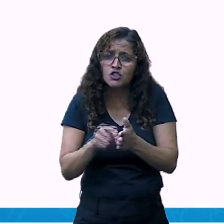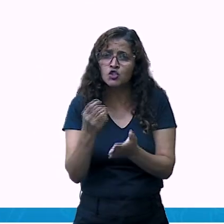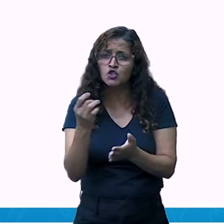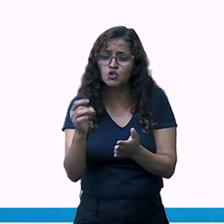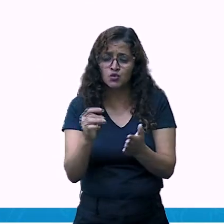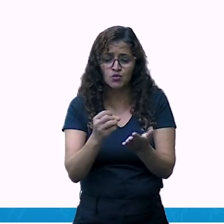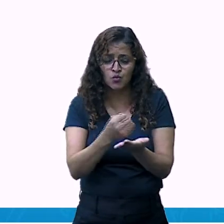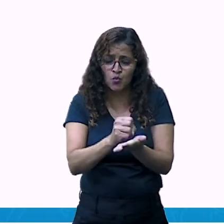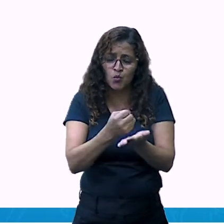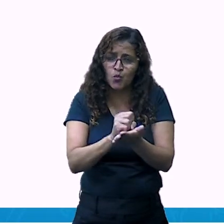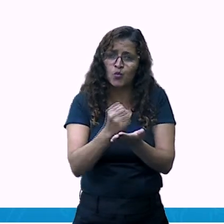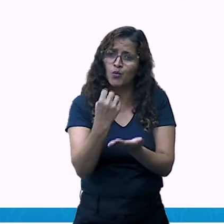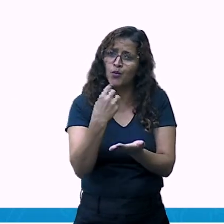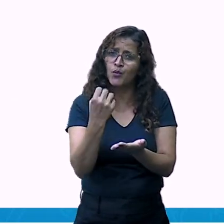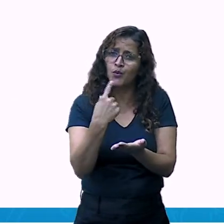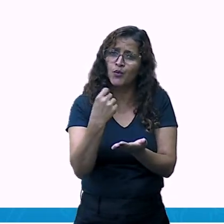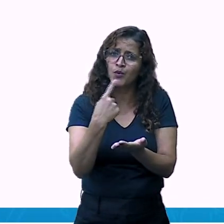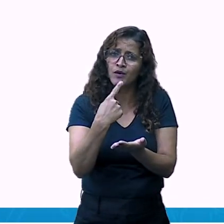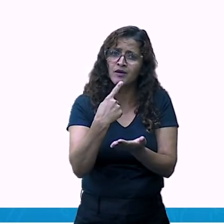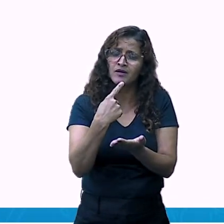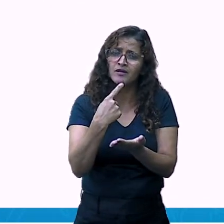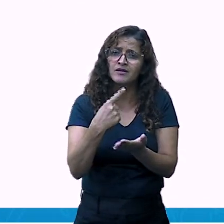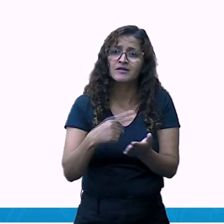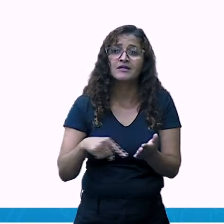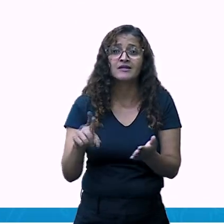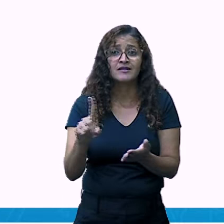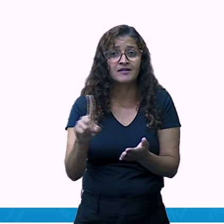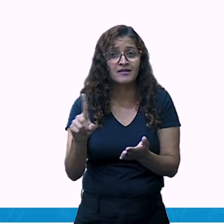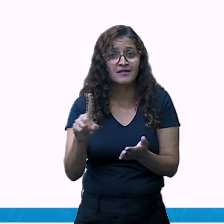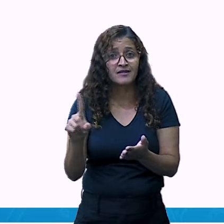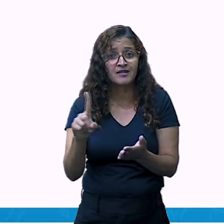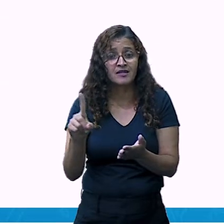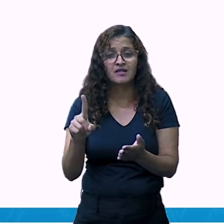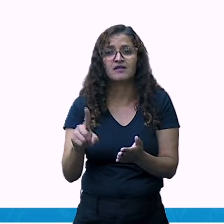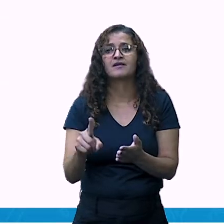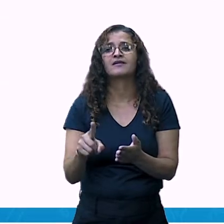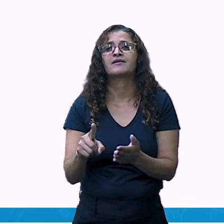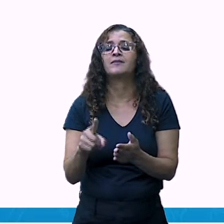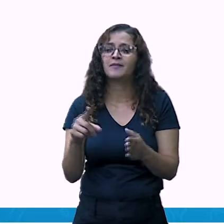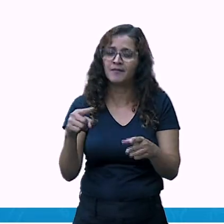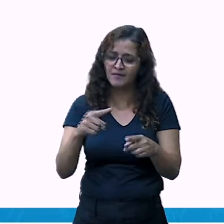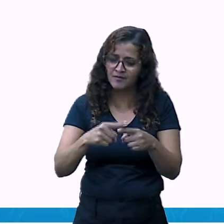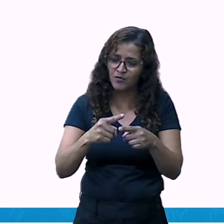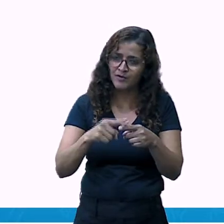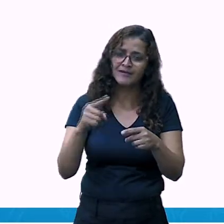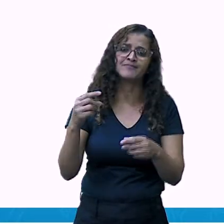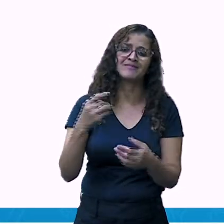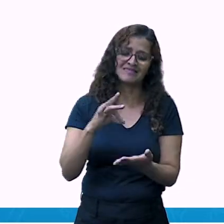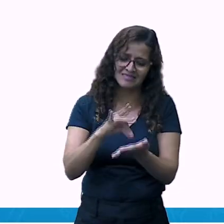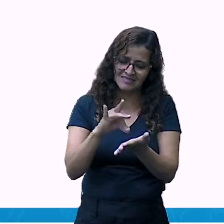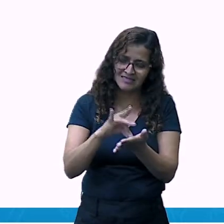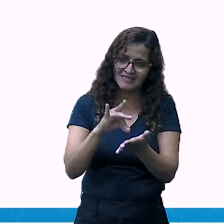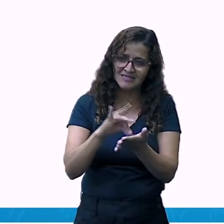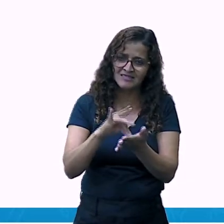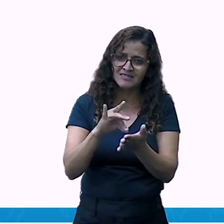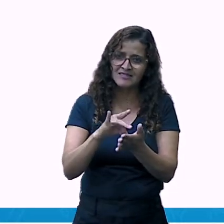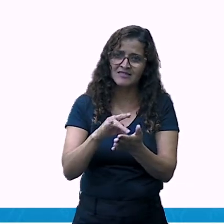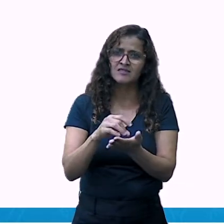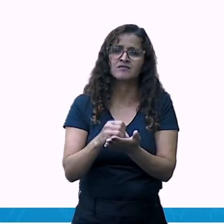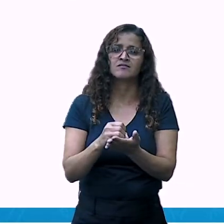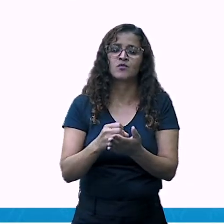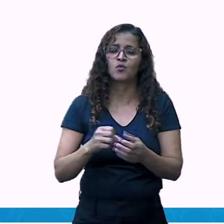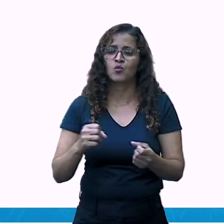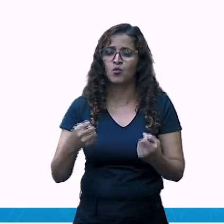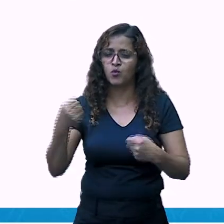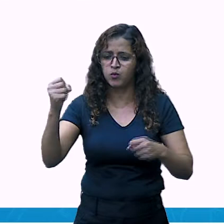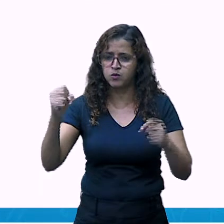porque existe sim na indústria farmacêutica um registro